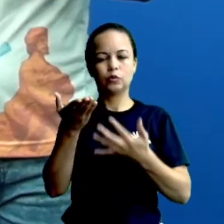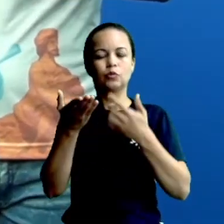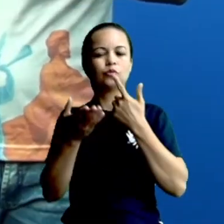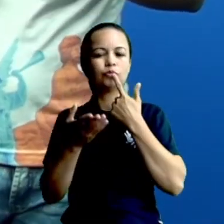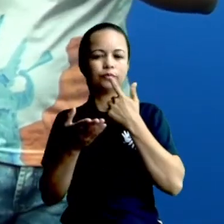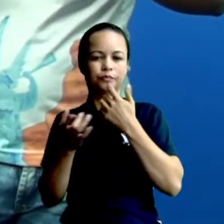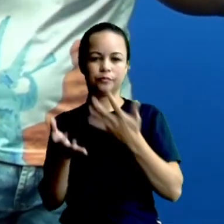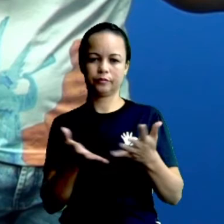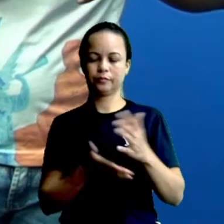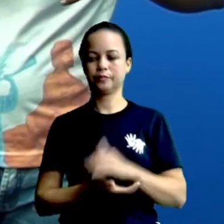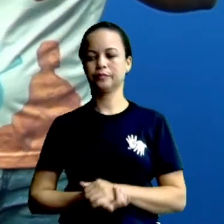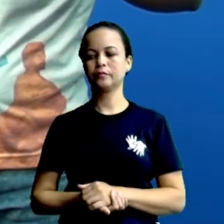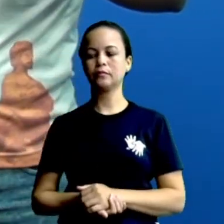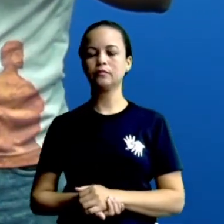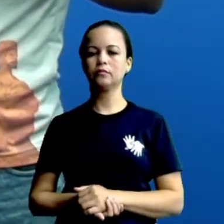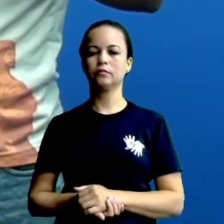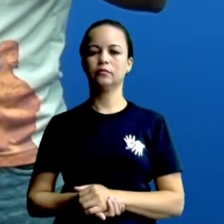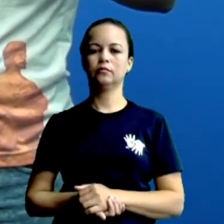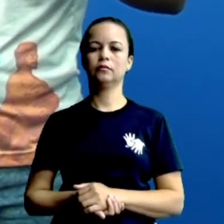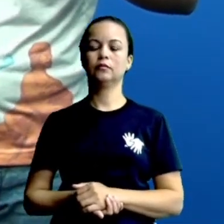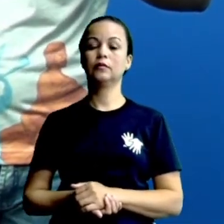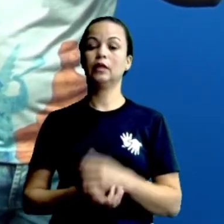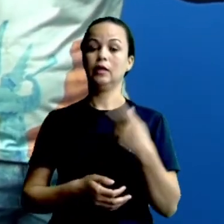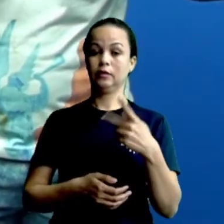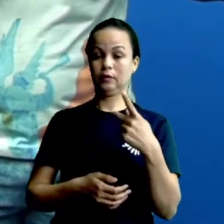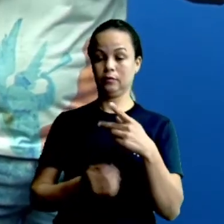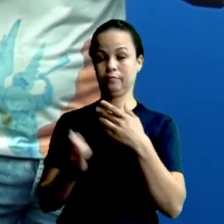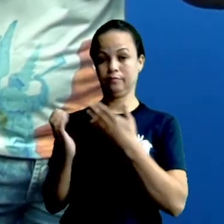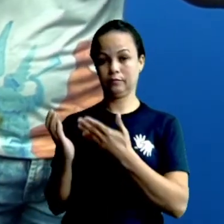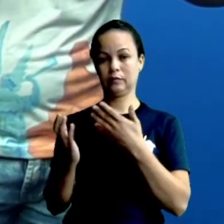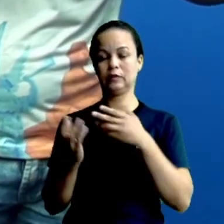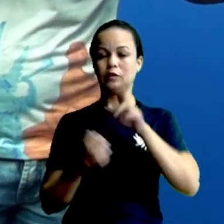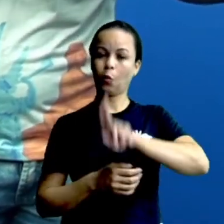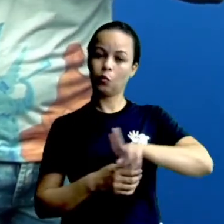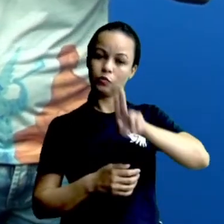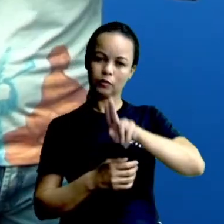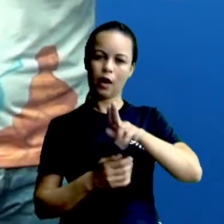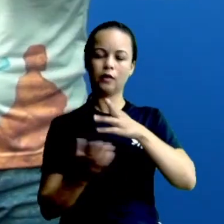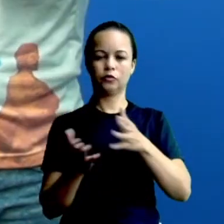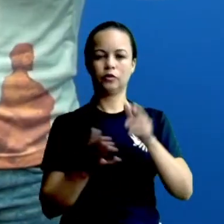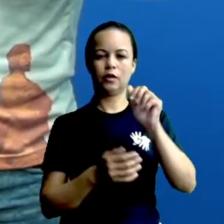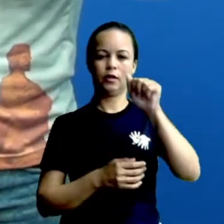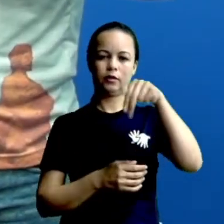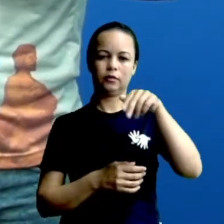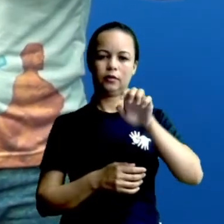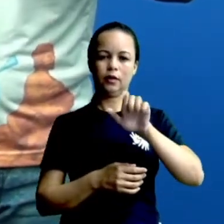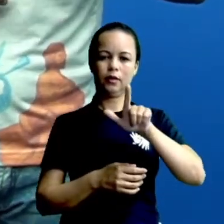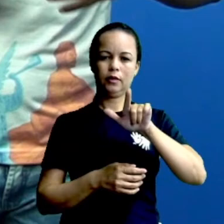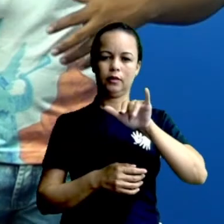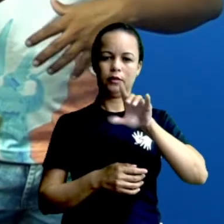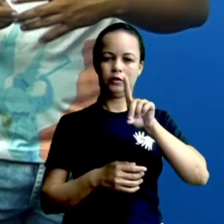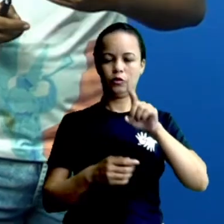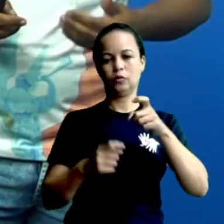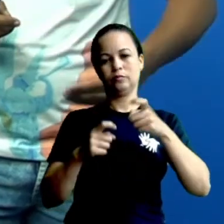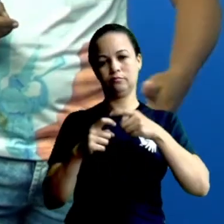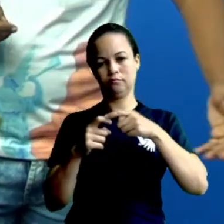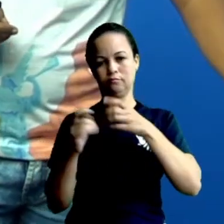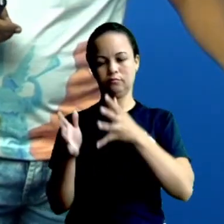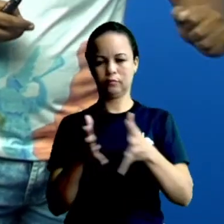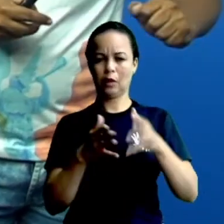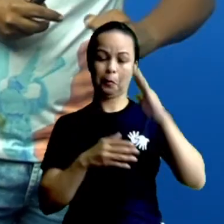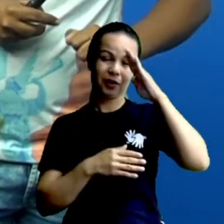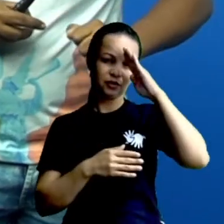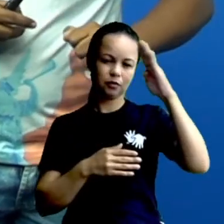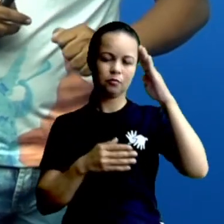A partir de então, os anelídeos são utilizados dessa forma, né? Tanto como a terapia médica e principalmente